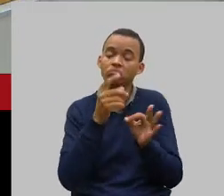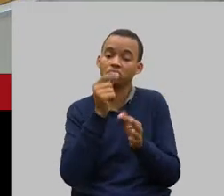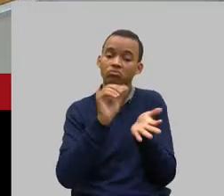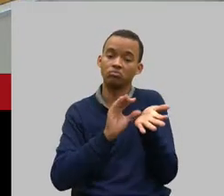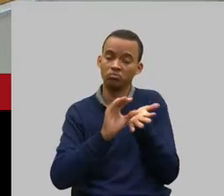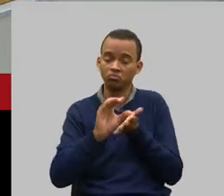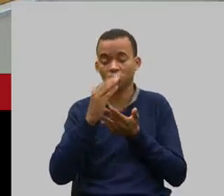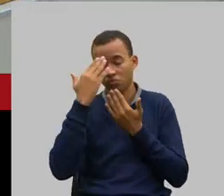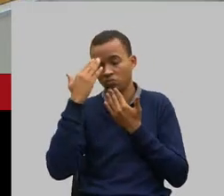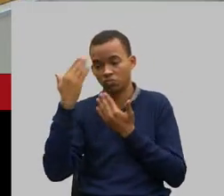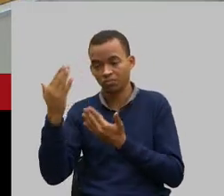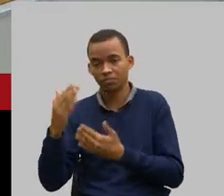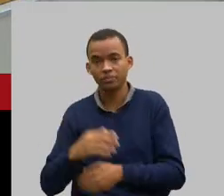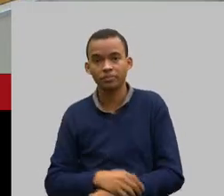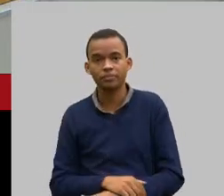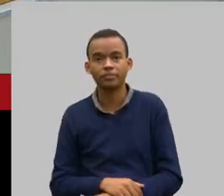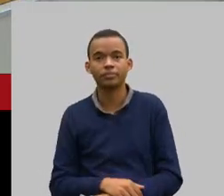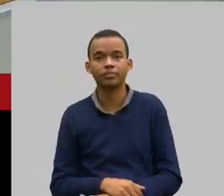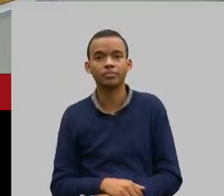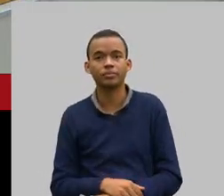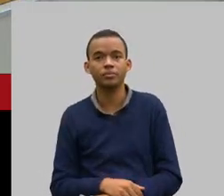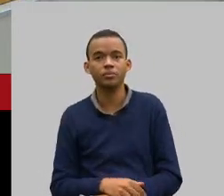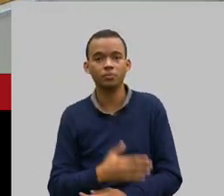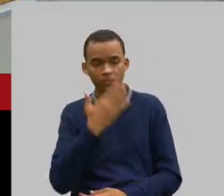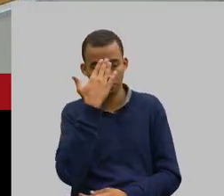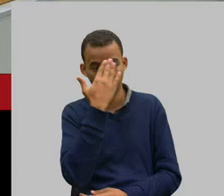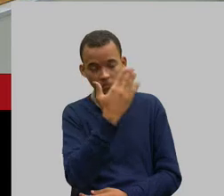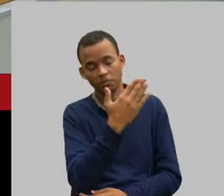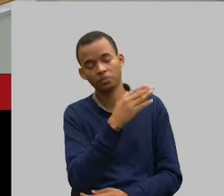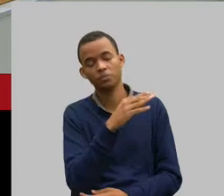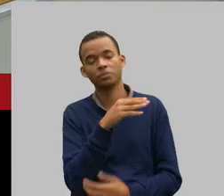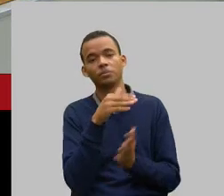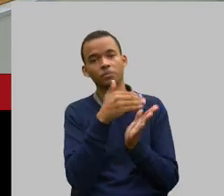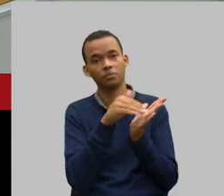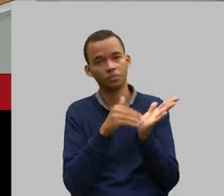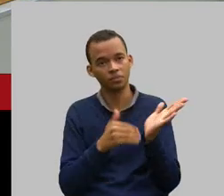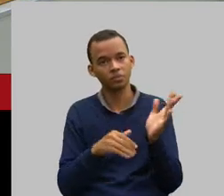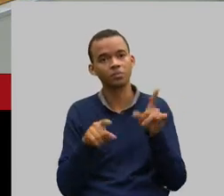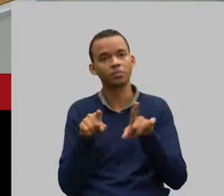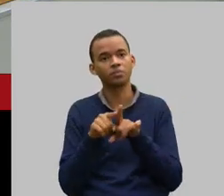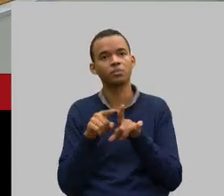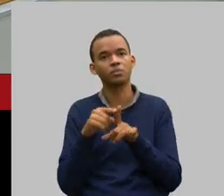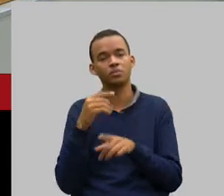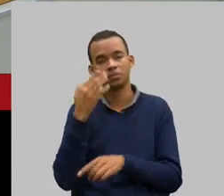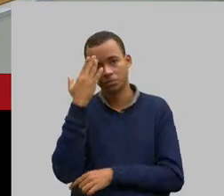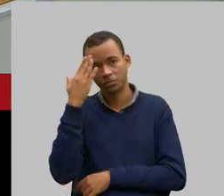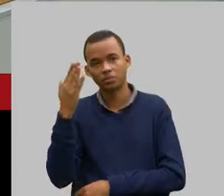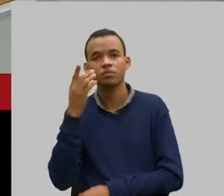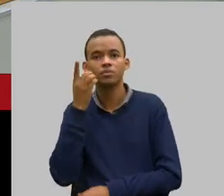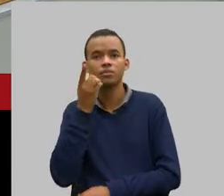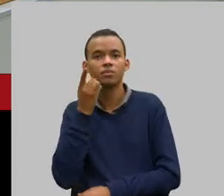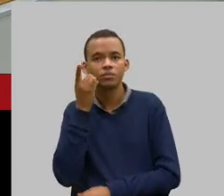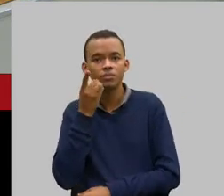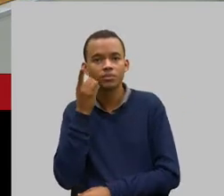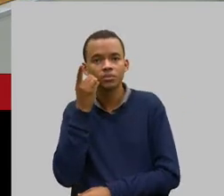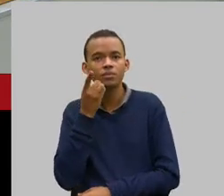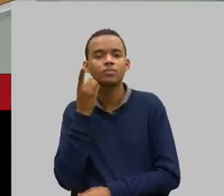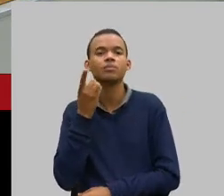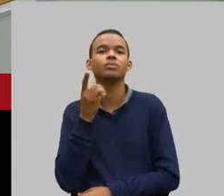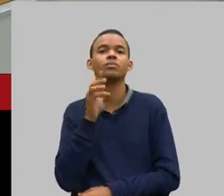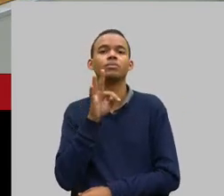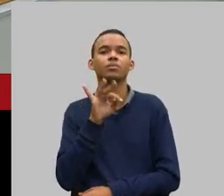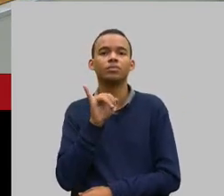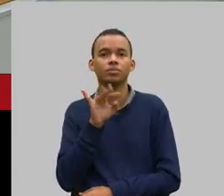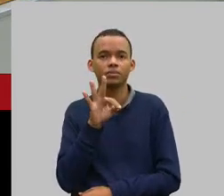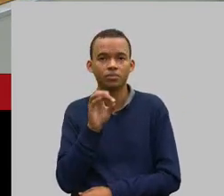Agradeço o nosso secretário passal agradecer a presença do deputado Tito Torres eh presidente